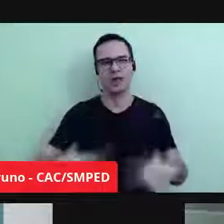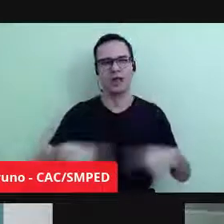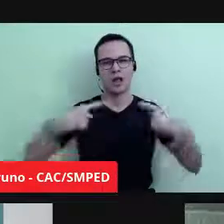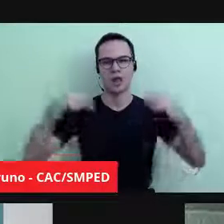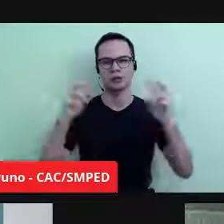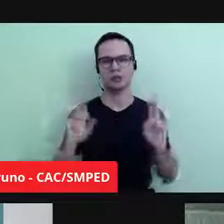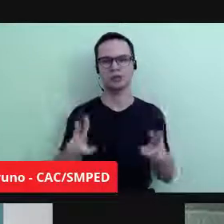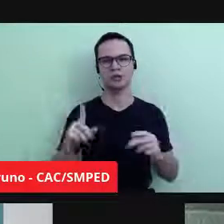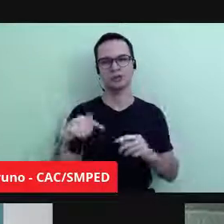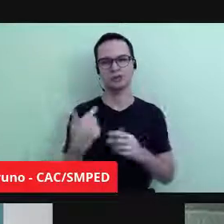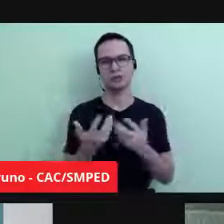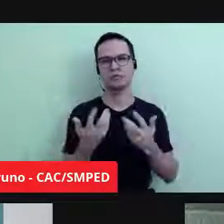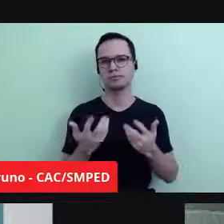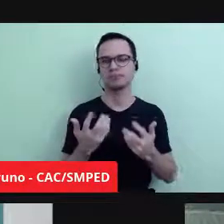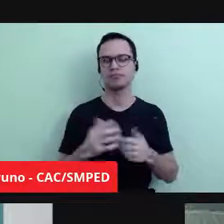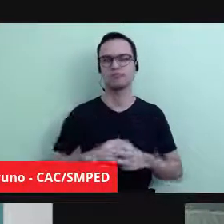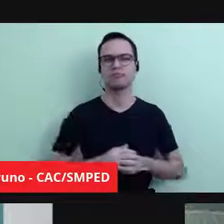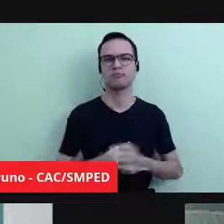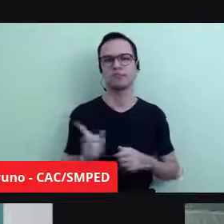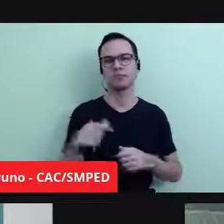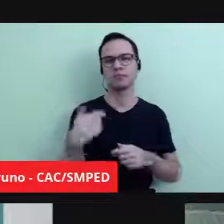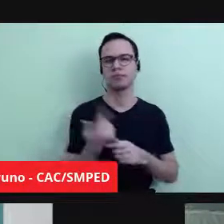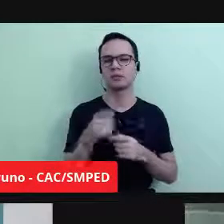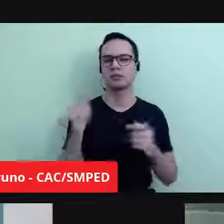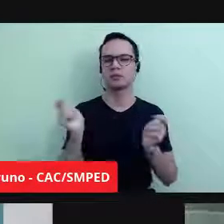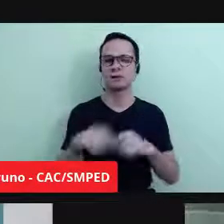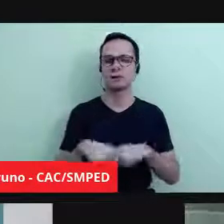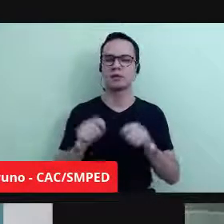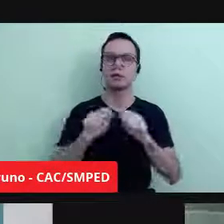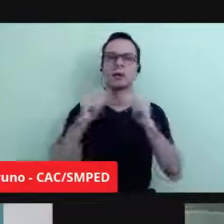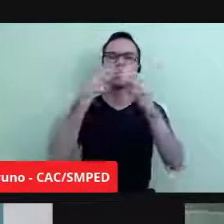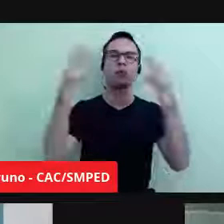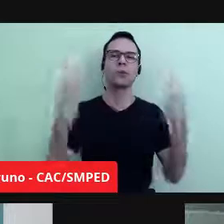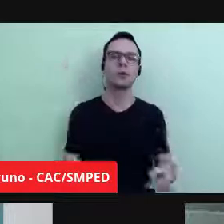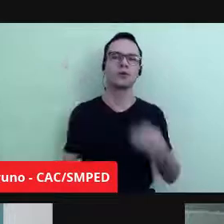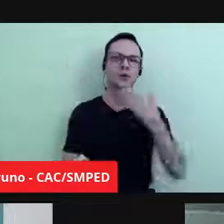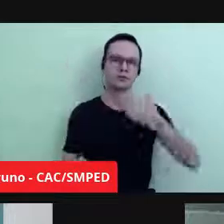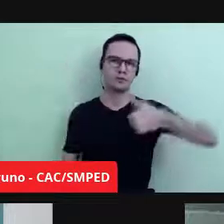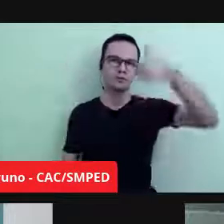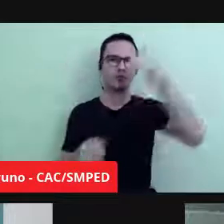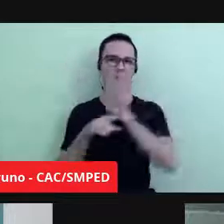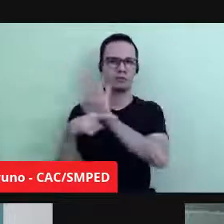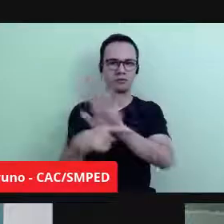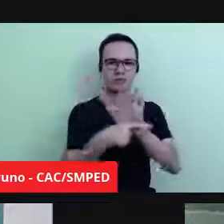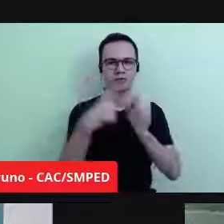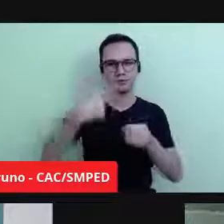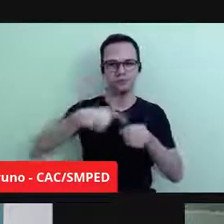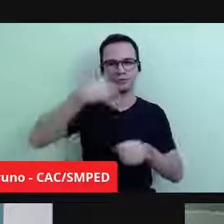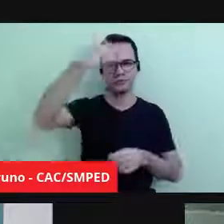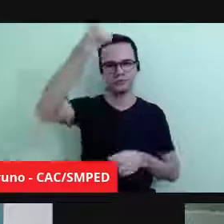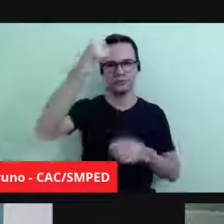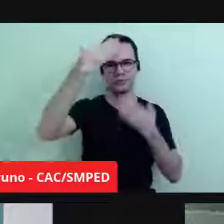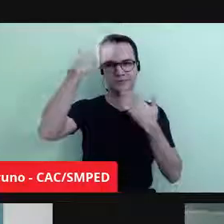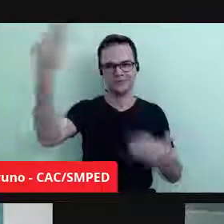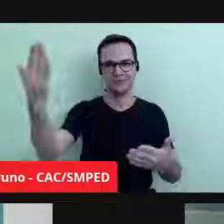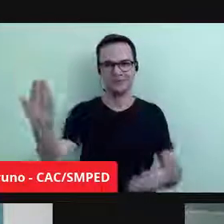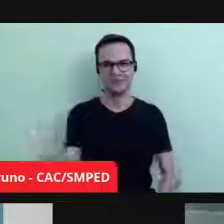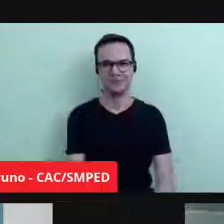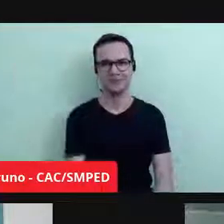com essa mesma pertinência, para que a gente faça um museu melhor e colabore para uma cidade melhor também. Obrigado.